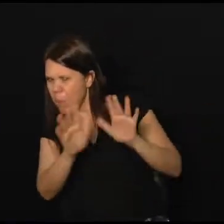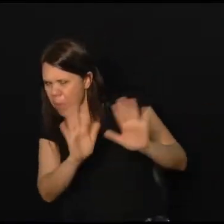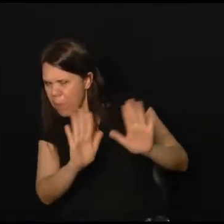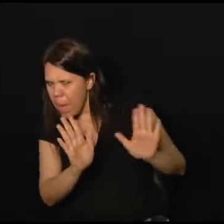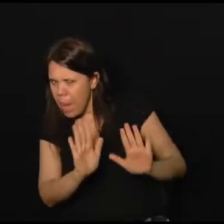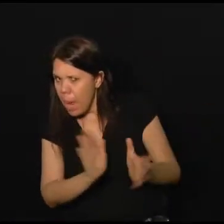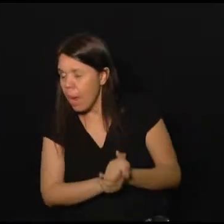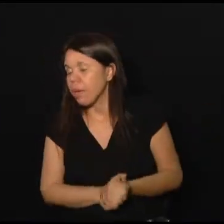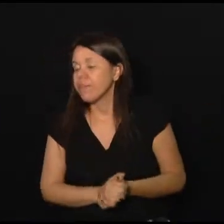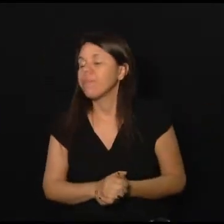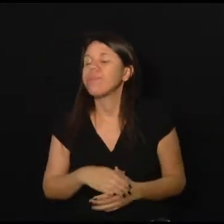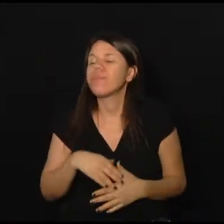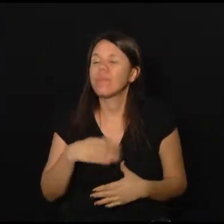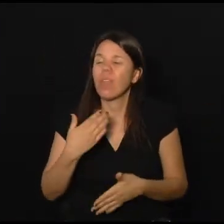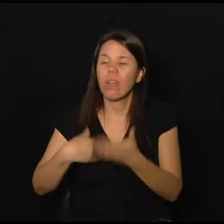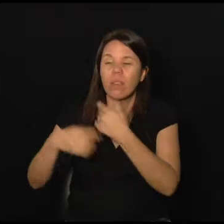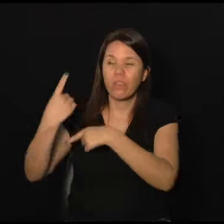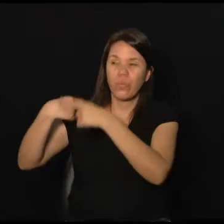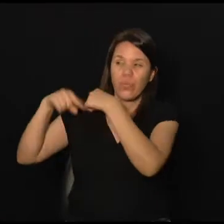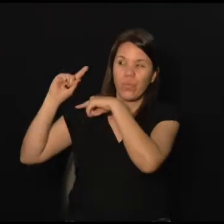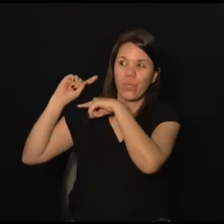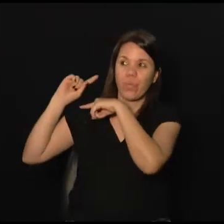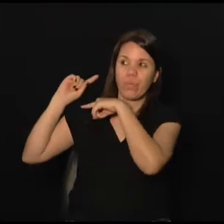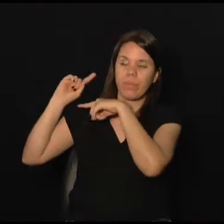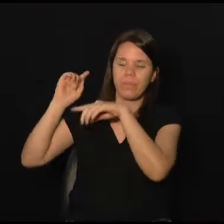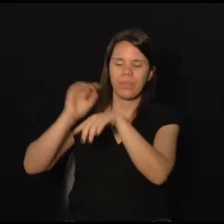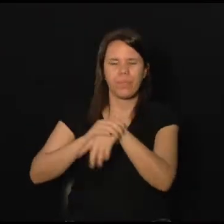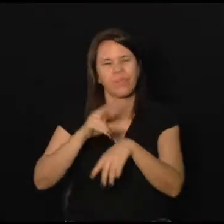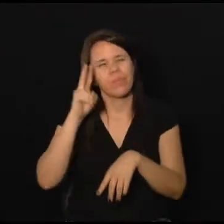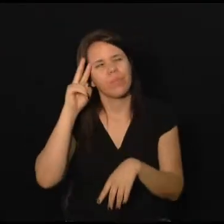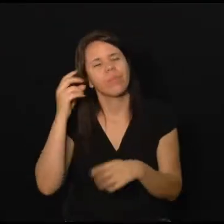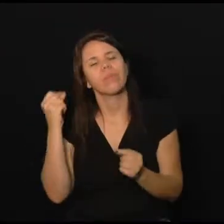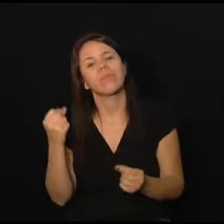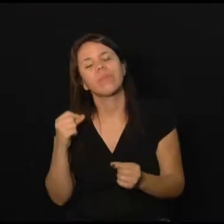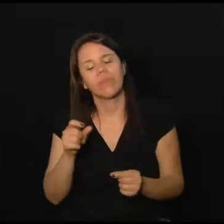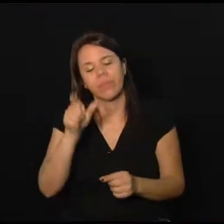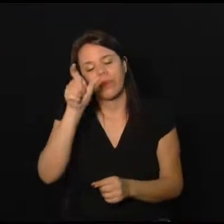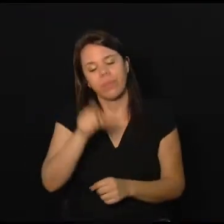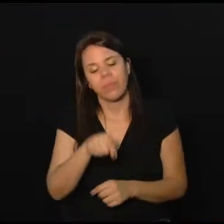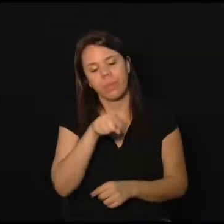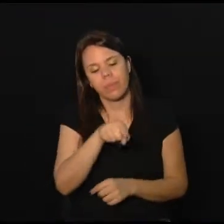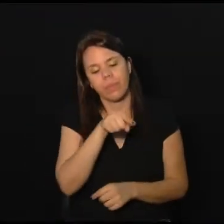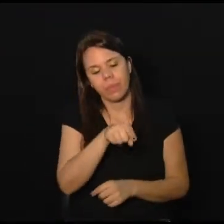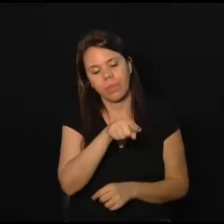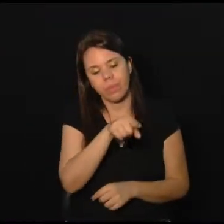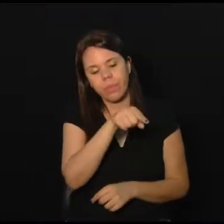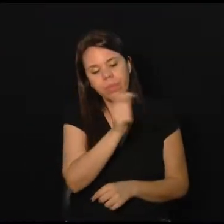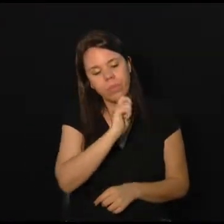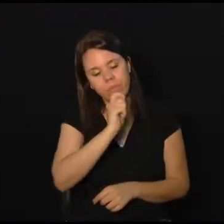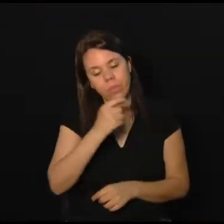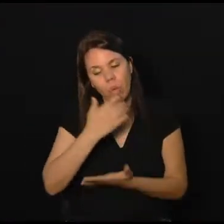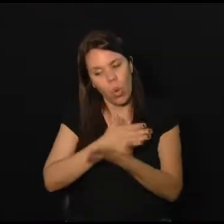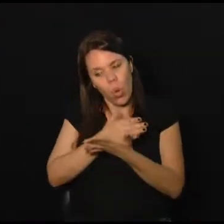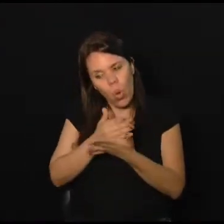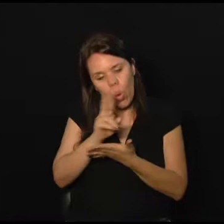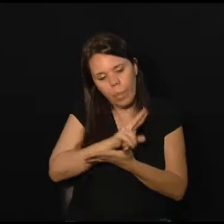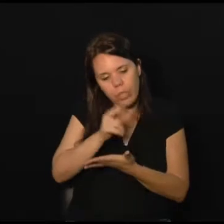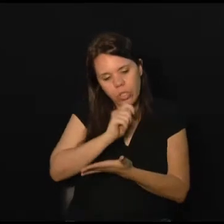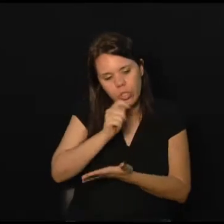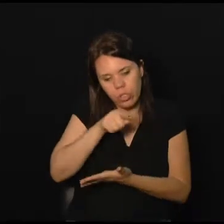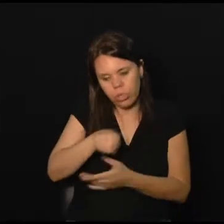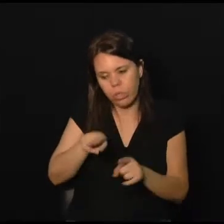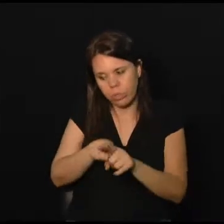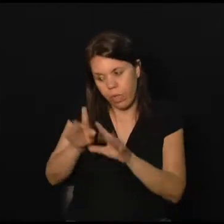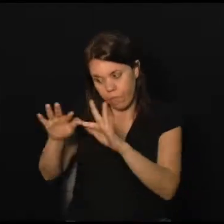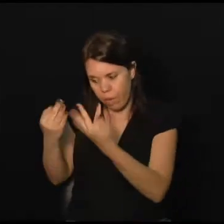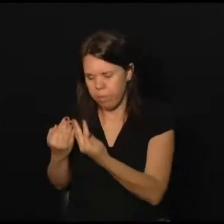quando voltamos lá atrás, quando essa pessoa começou a usar a droga, houve também a negação